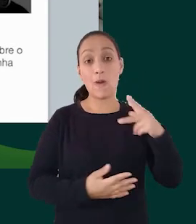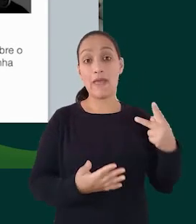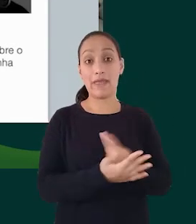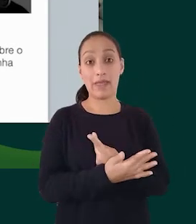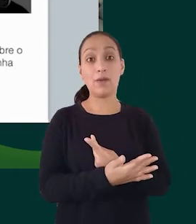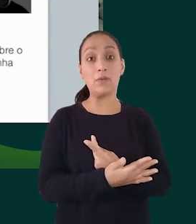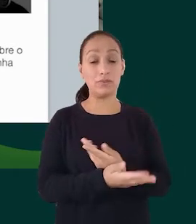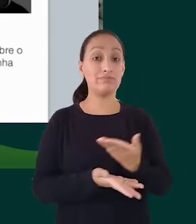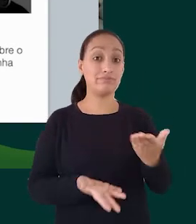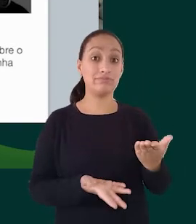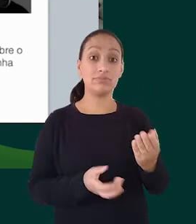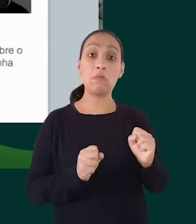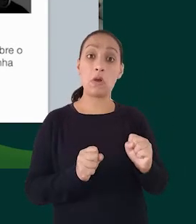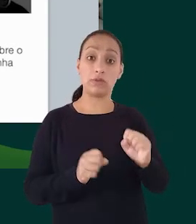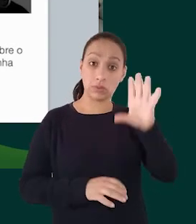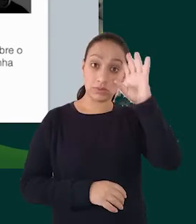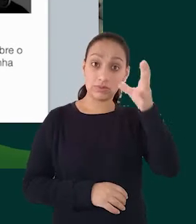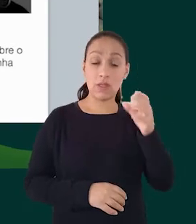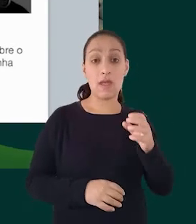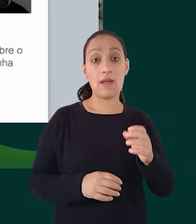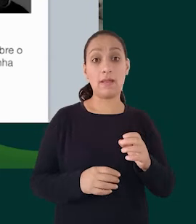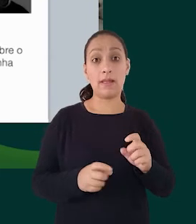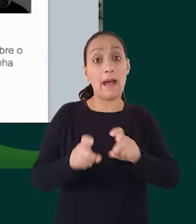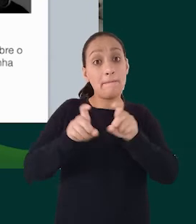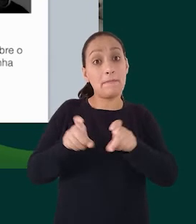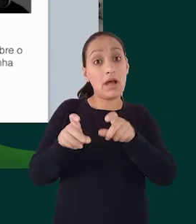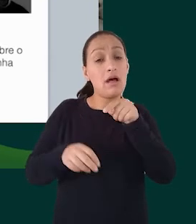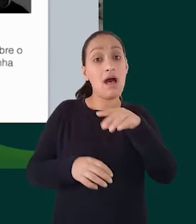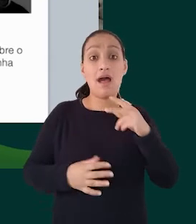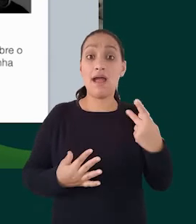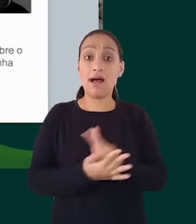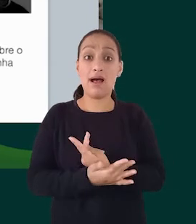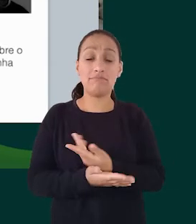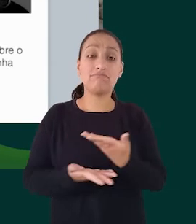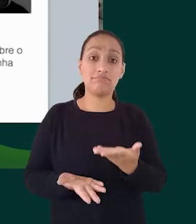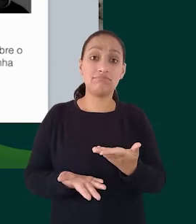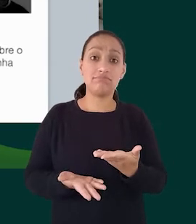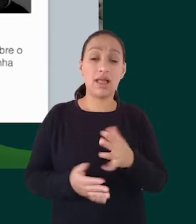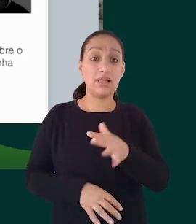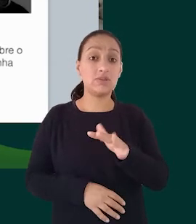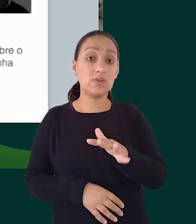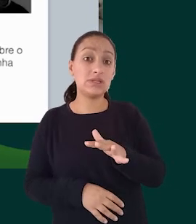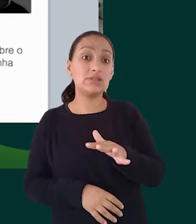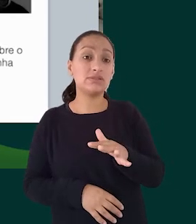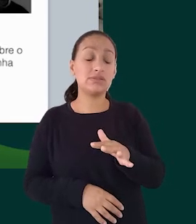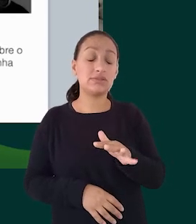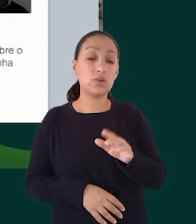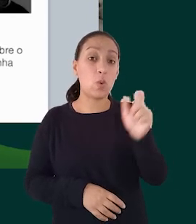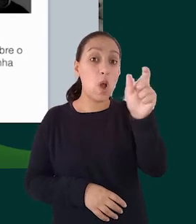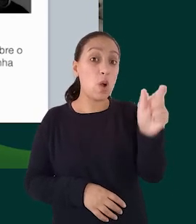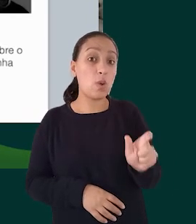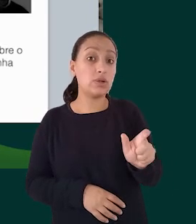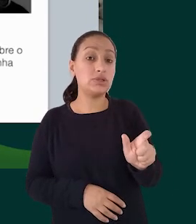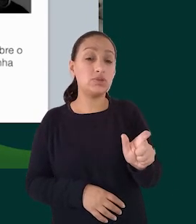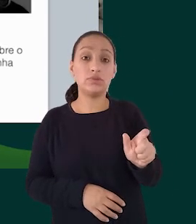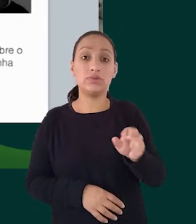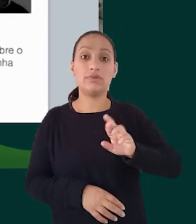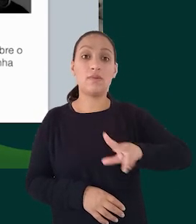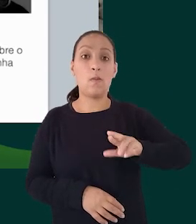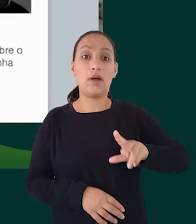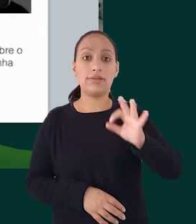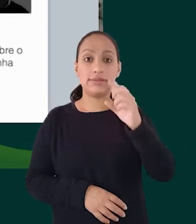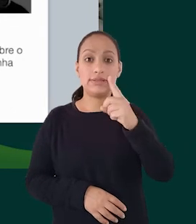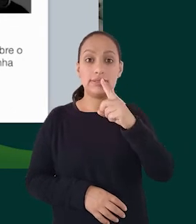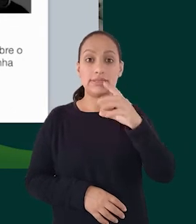né? A máquina pode errar, muitas vezes. Então, nunca um algoritmo acaba dando 100% de